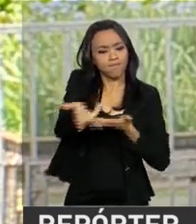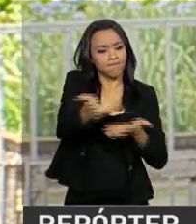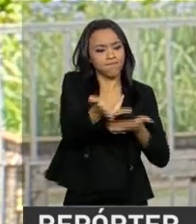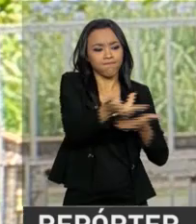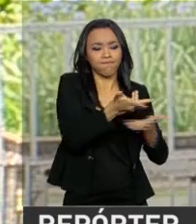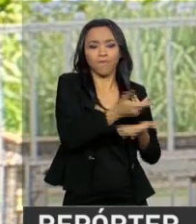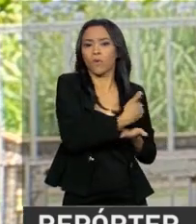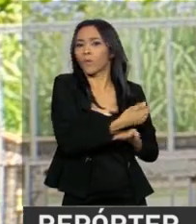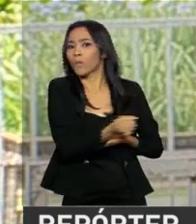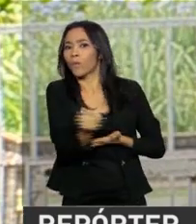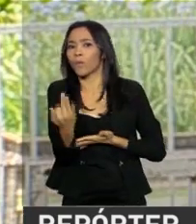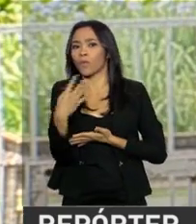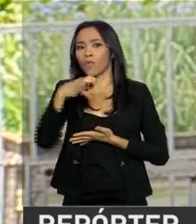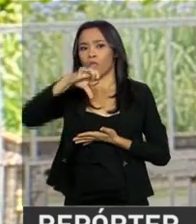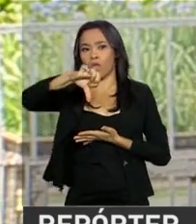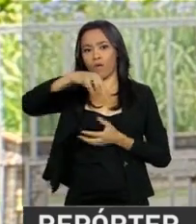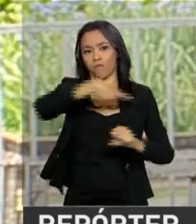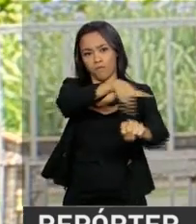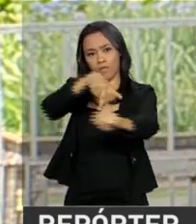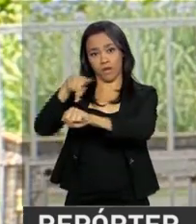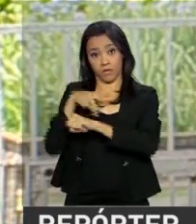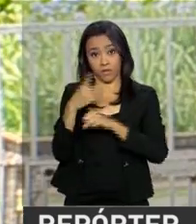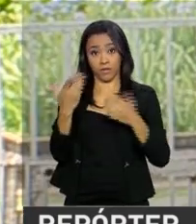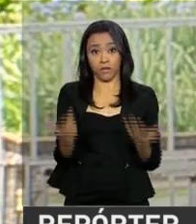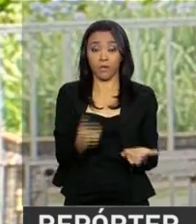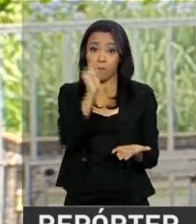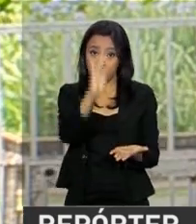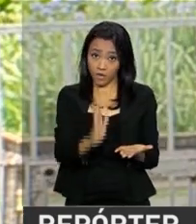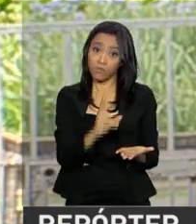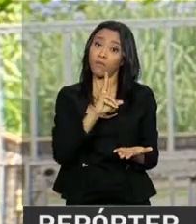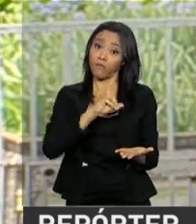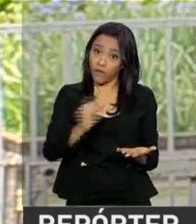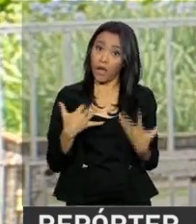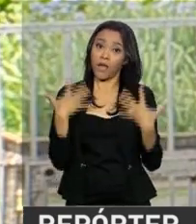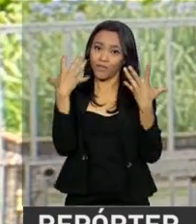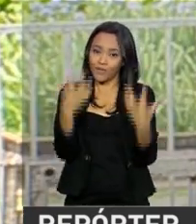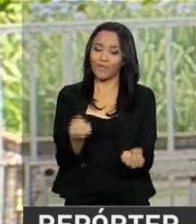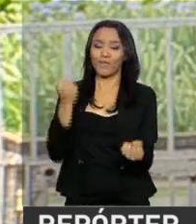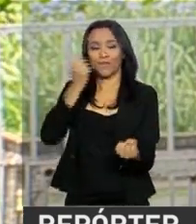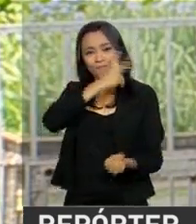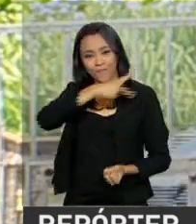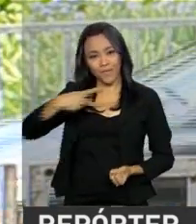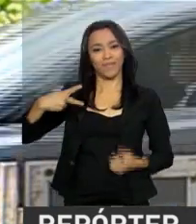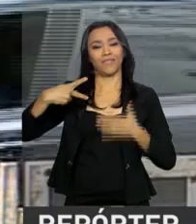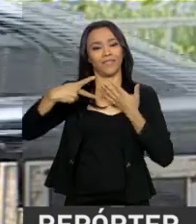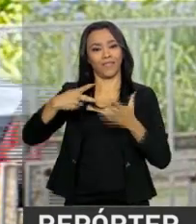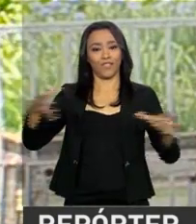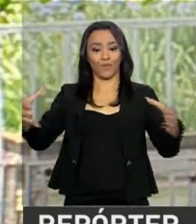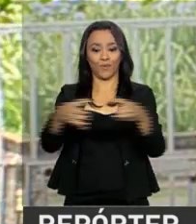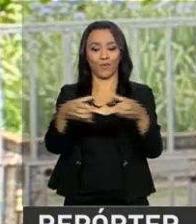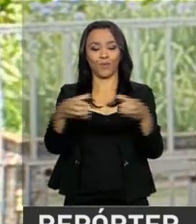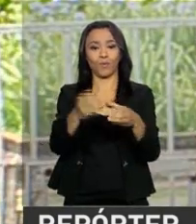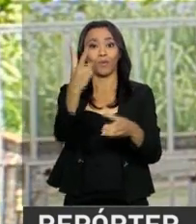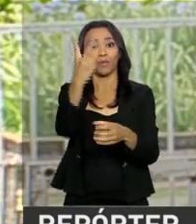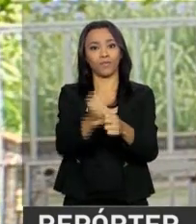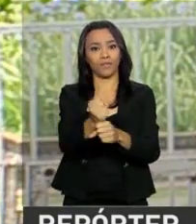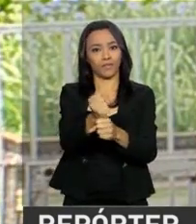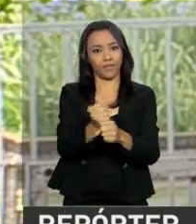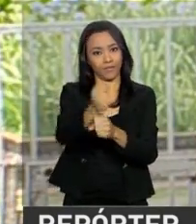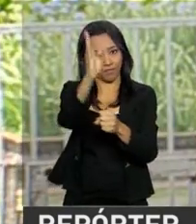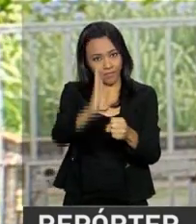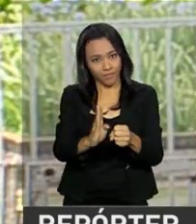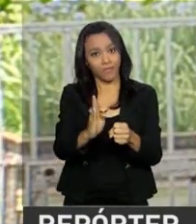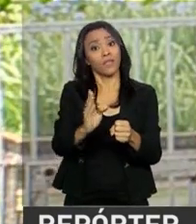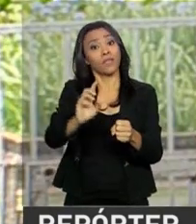entre os nove países membros o Brasil vai assumir a presidência do grupo pelos próximos 2 anos ao